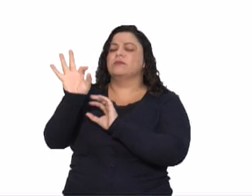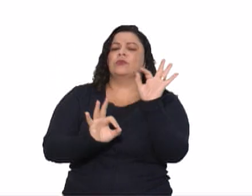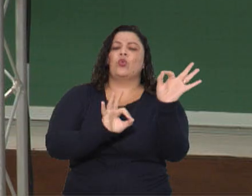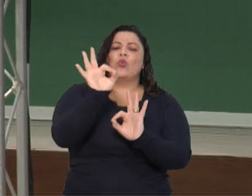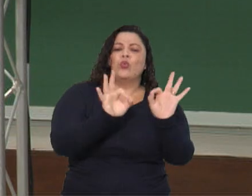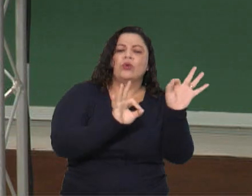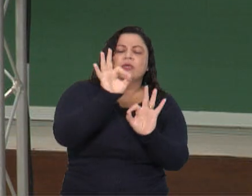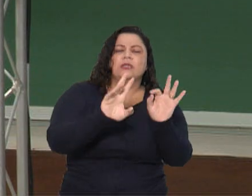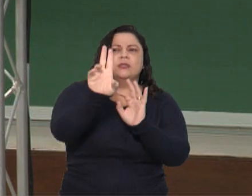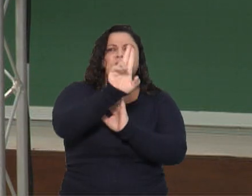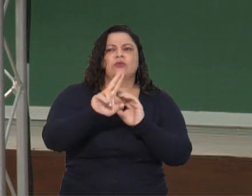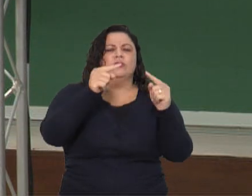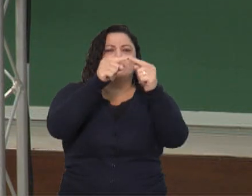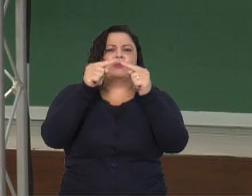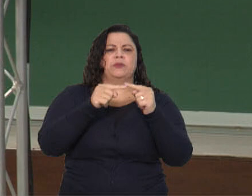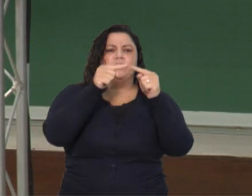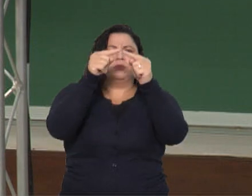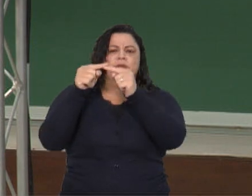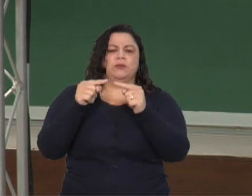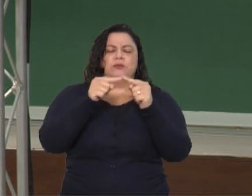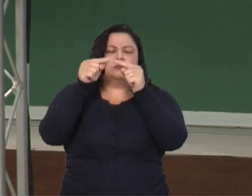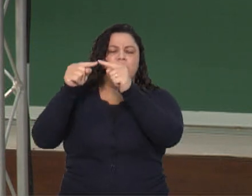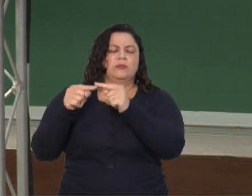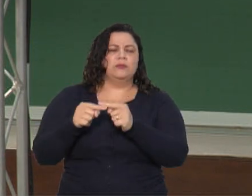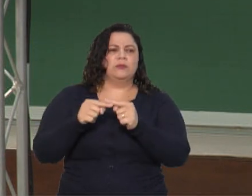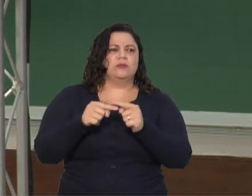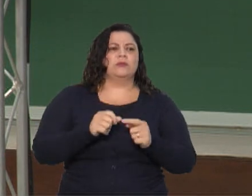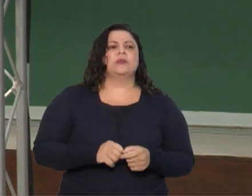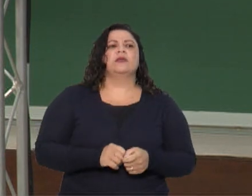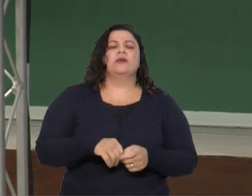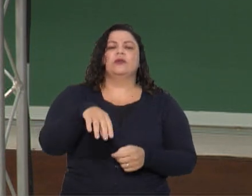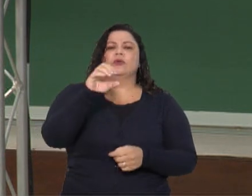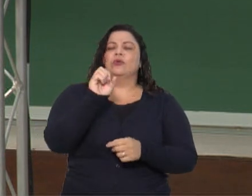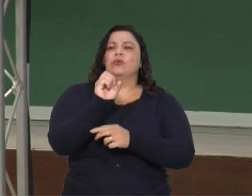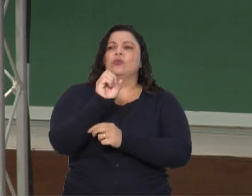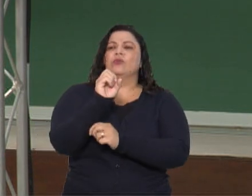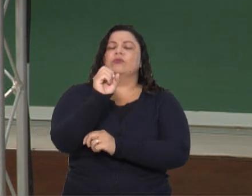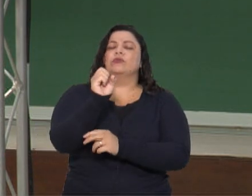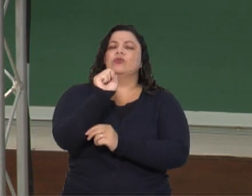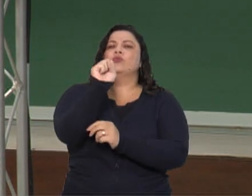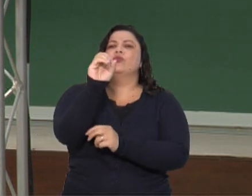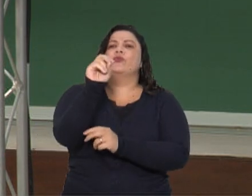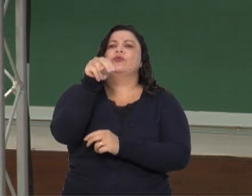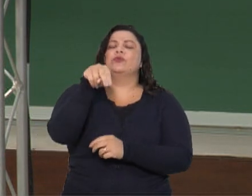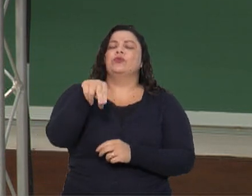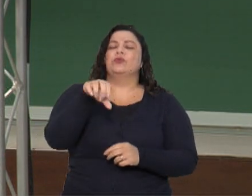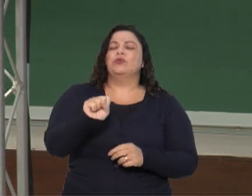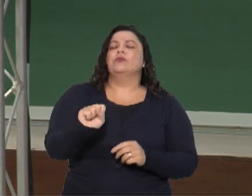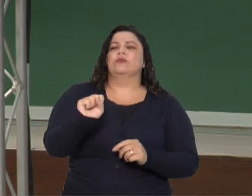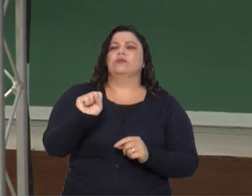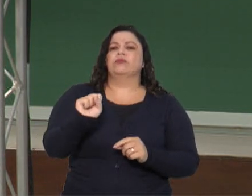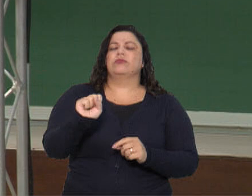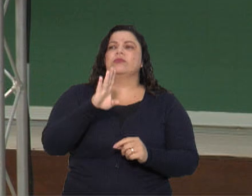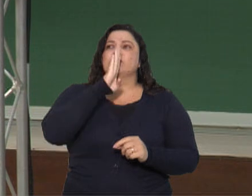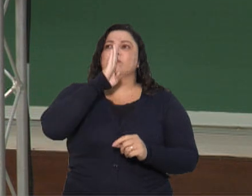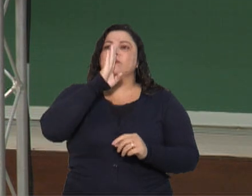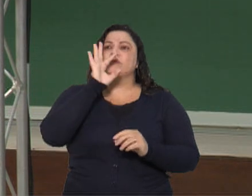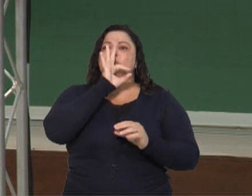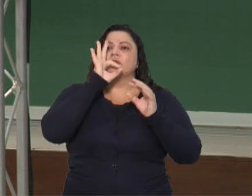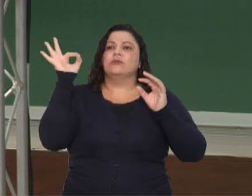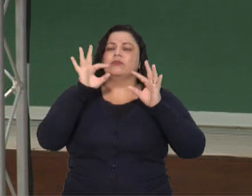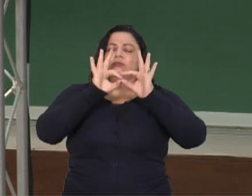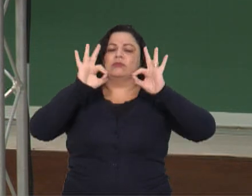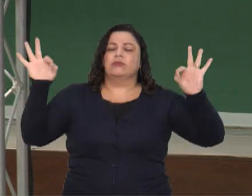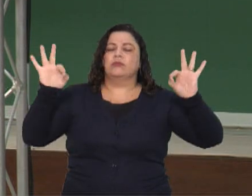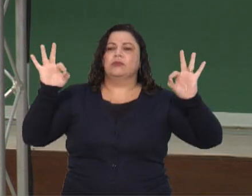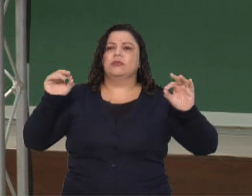organização ou combinação de sons e silêncios. Eu falei para vocês na aula passada que o